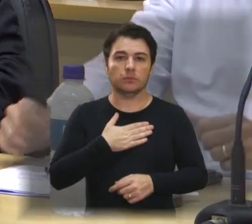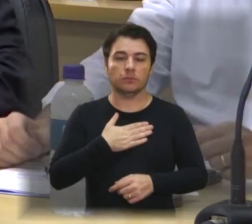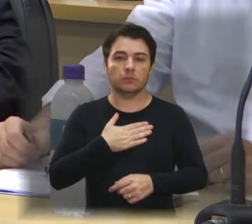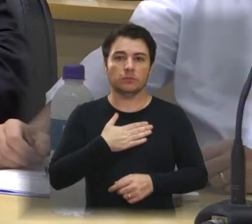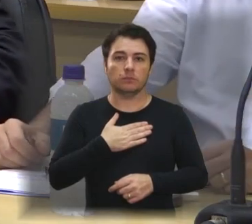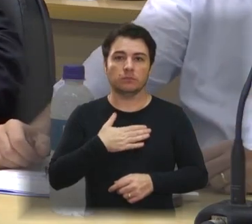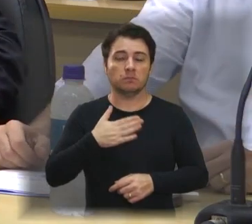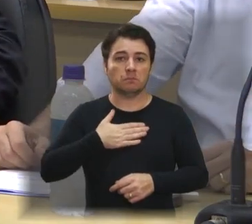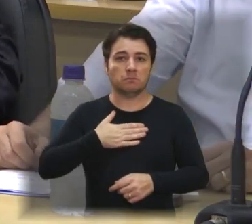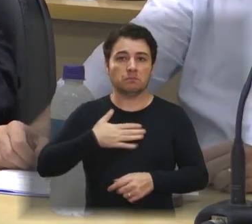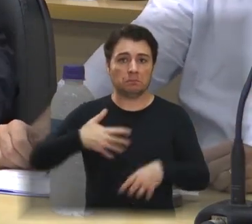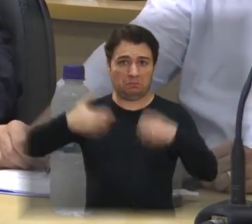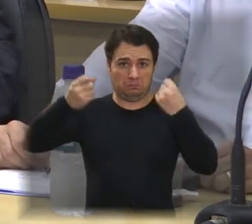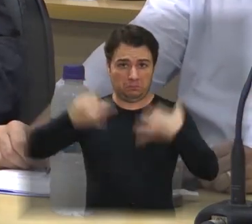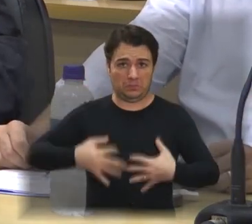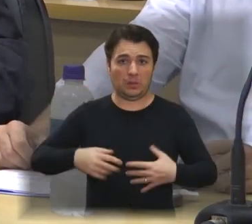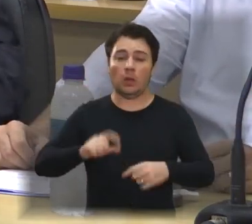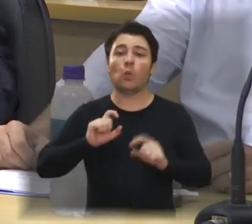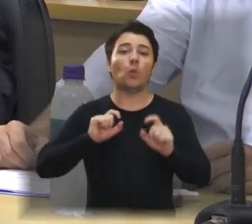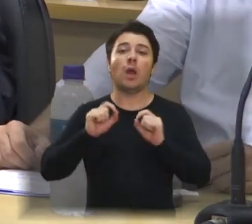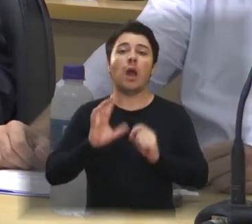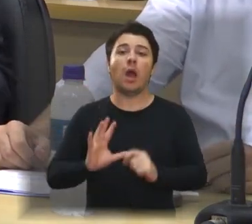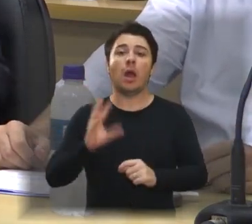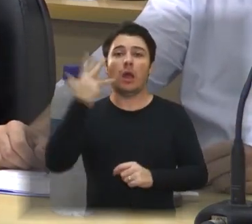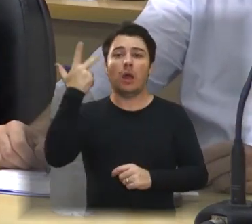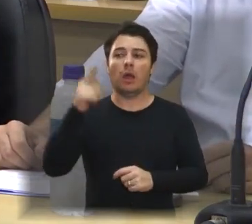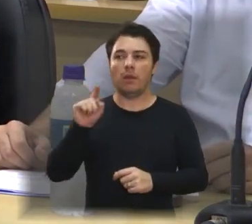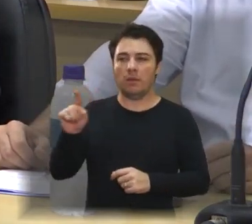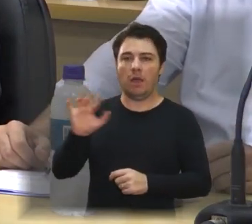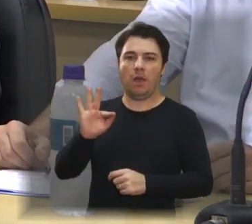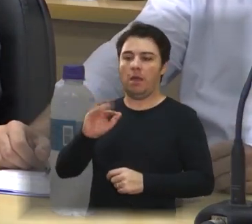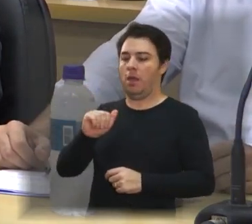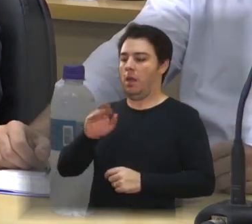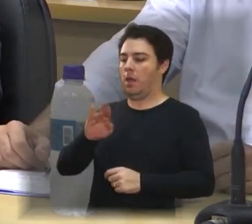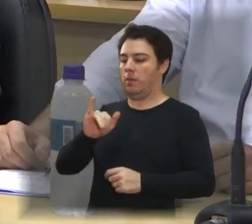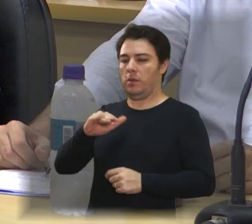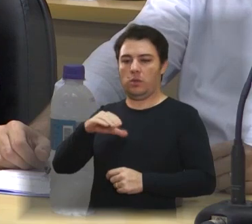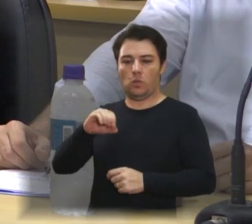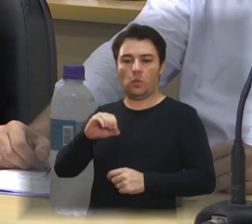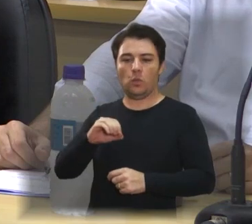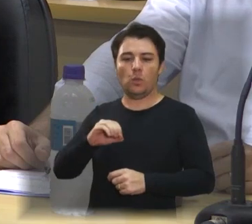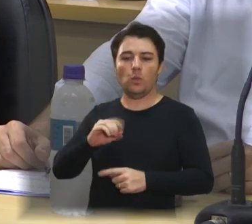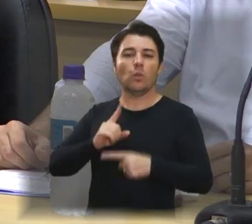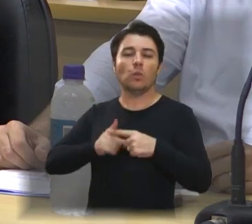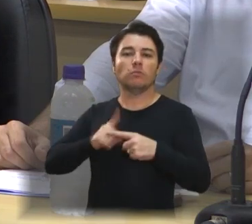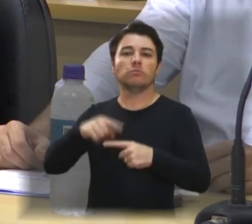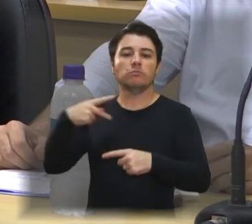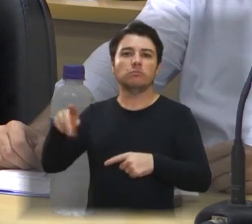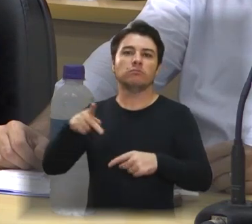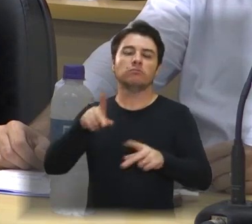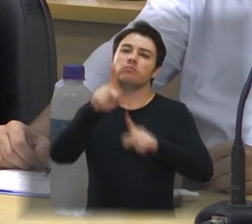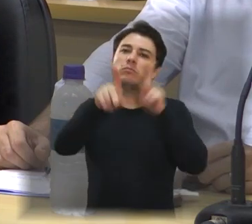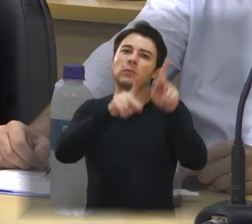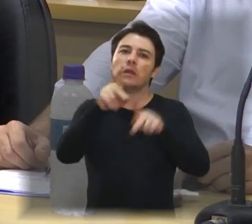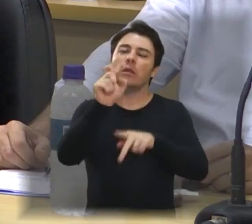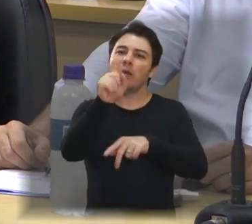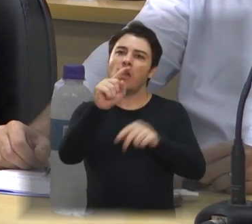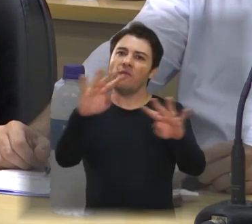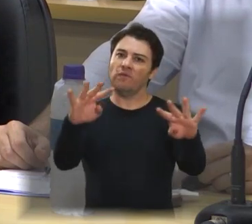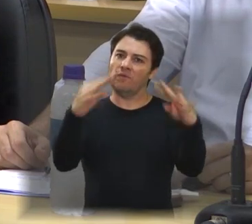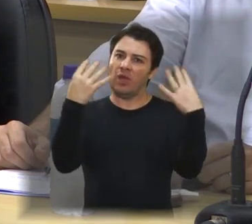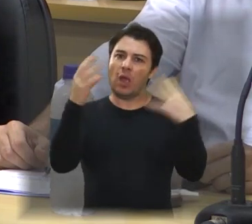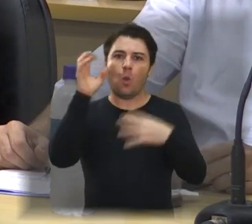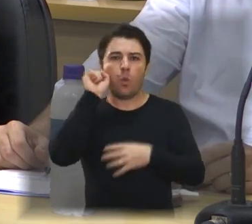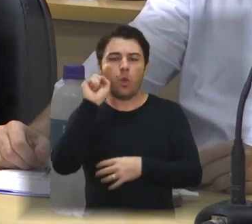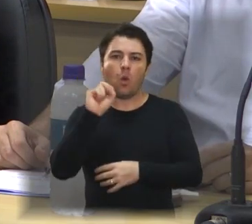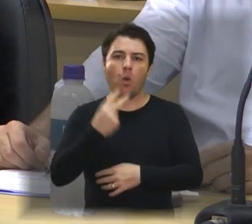a explanar alguma alguns acontecimentos aqui Fabiano para vocês terem uma a população que nos ouve nos